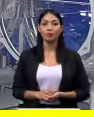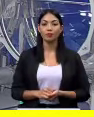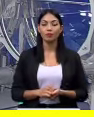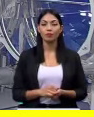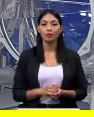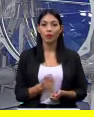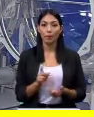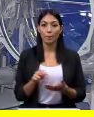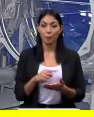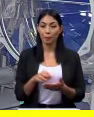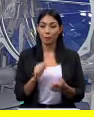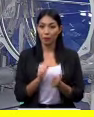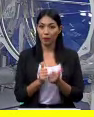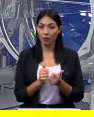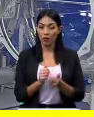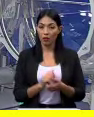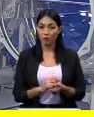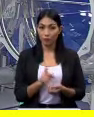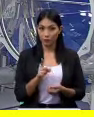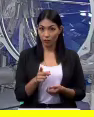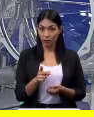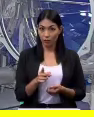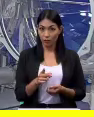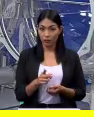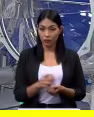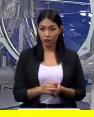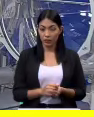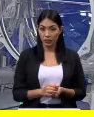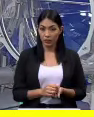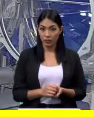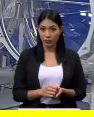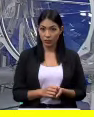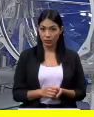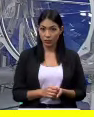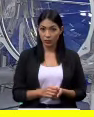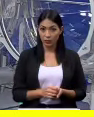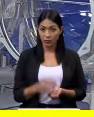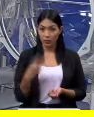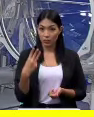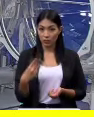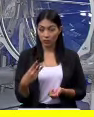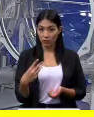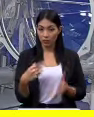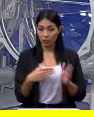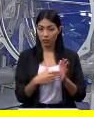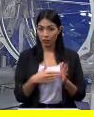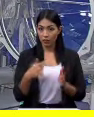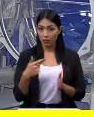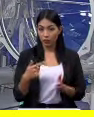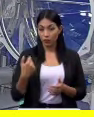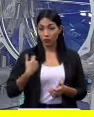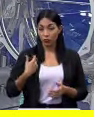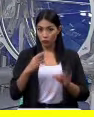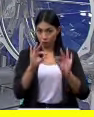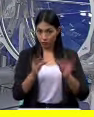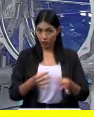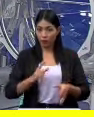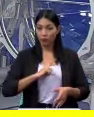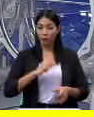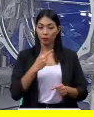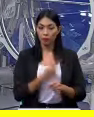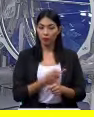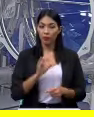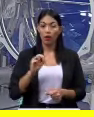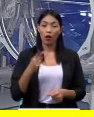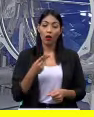Mania você ganha se acertar de 3 a 7 números ou se acertar o